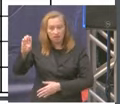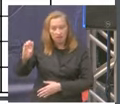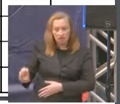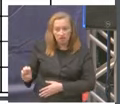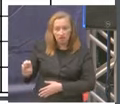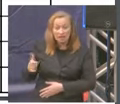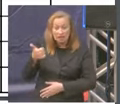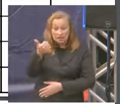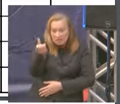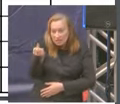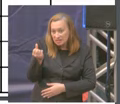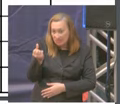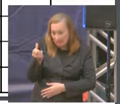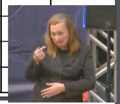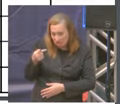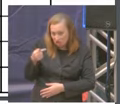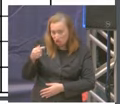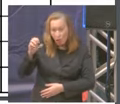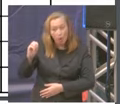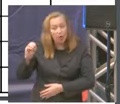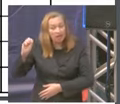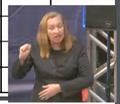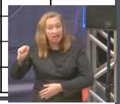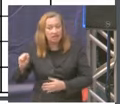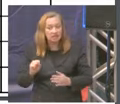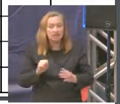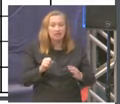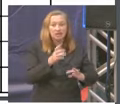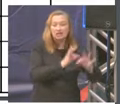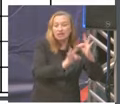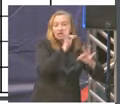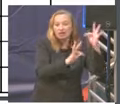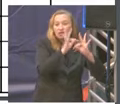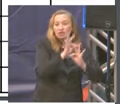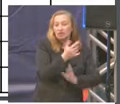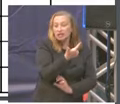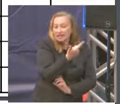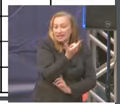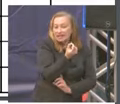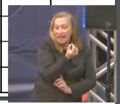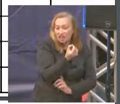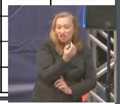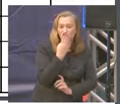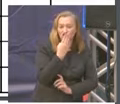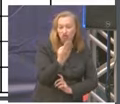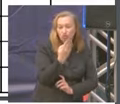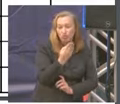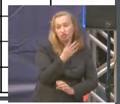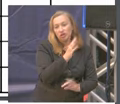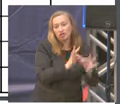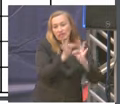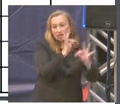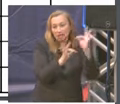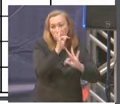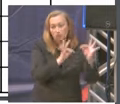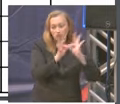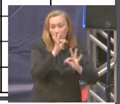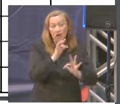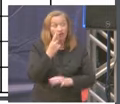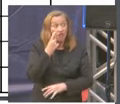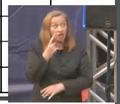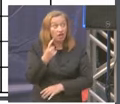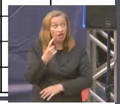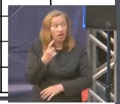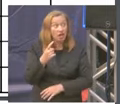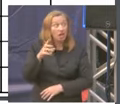ODS. Se eu cruzar com tecnologia do lado direito, 10, chutei 10 tipos de tecnologia, IoT, drone,